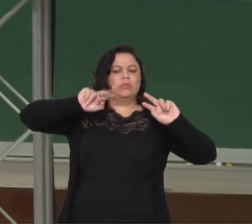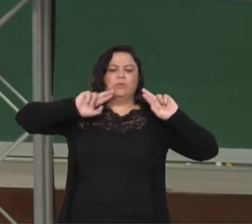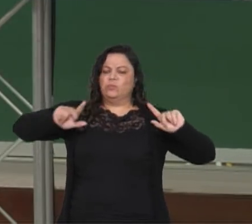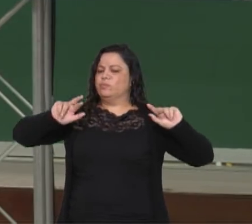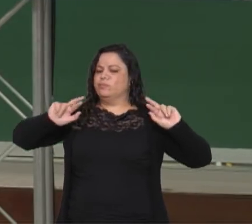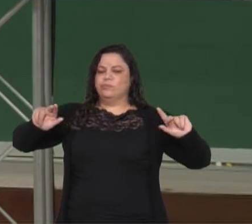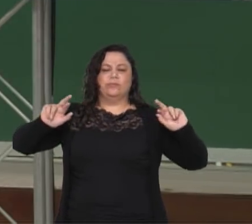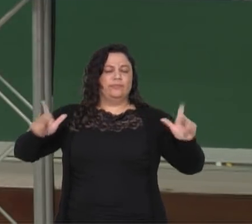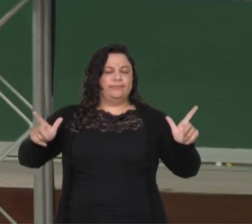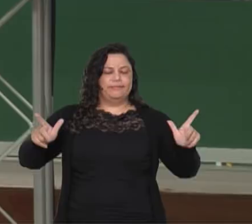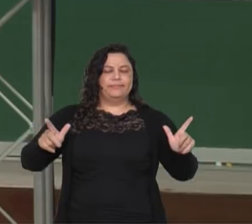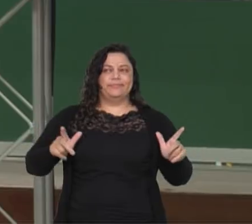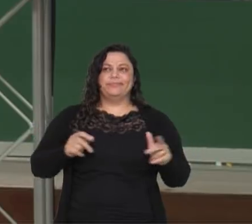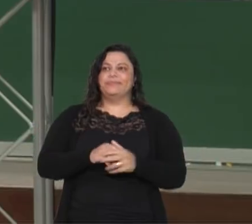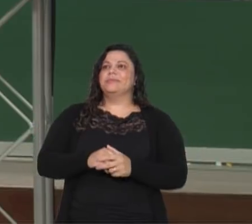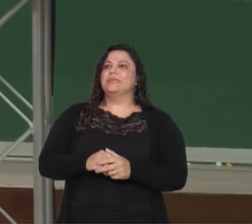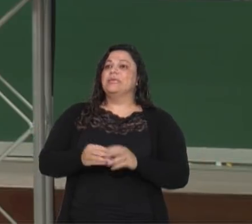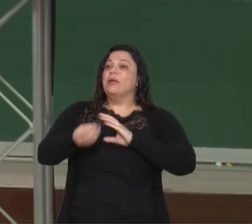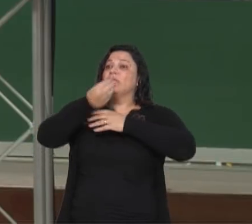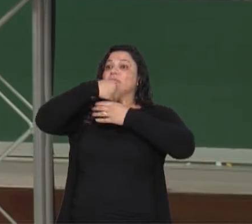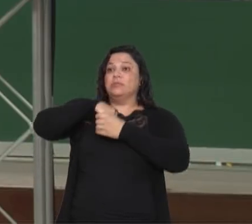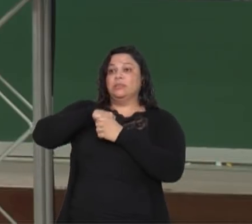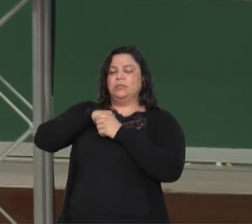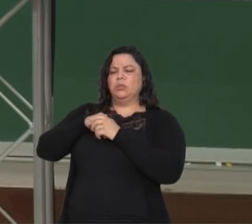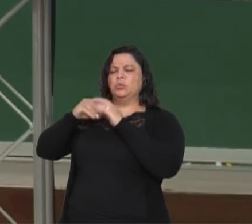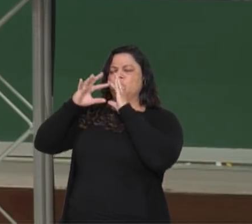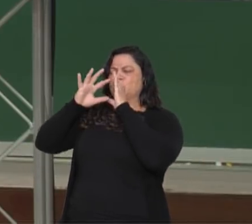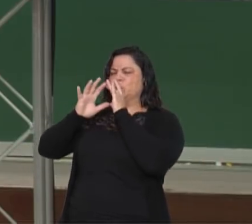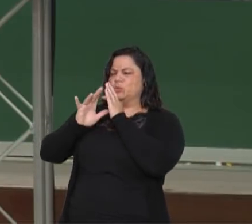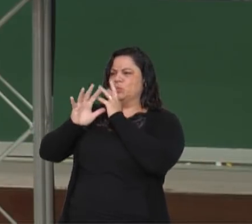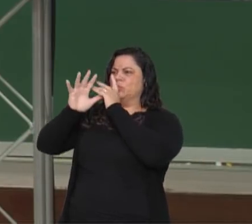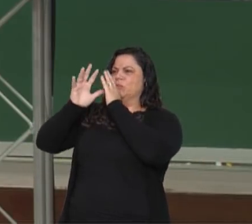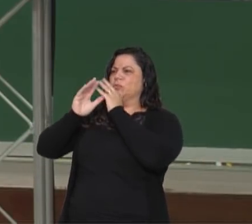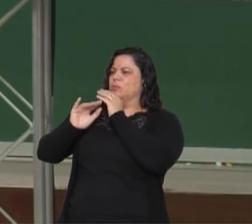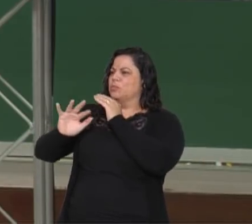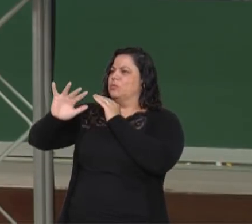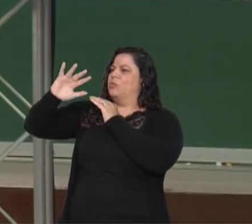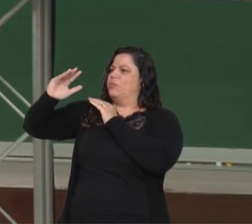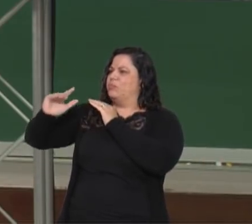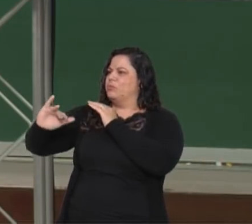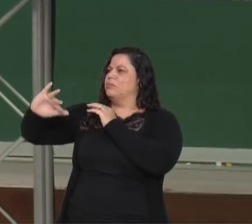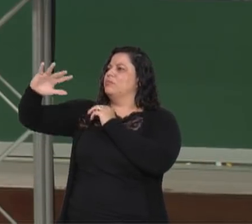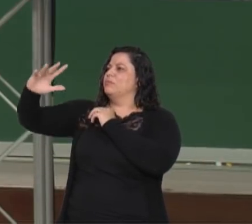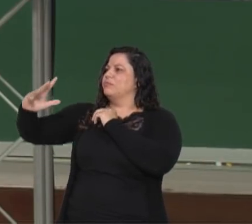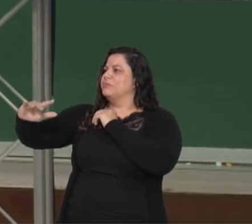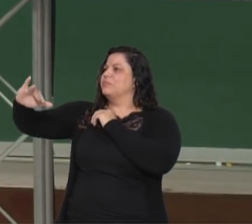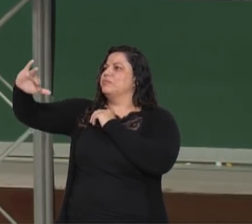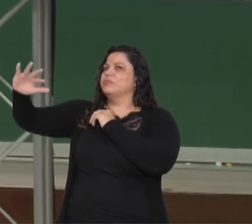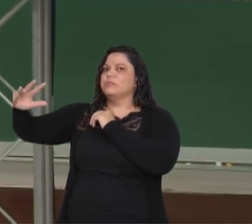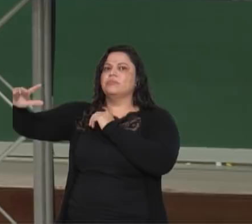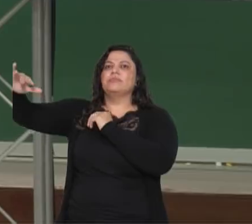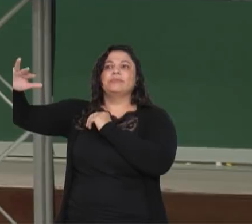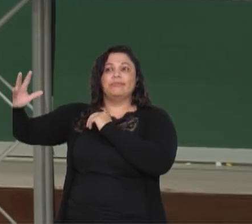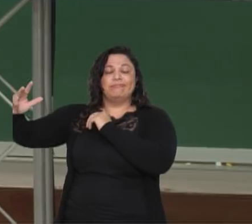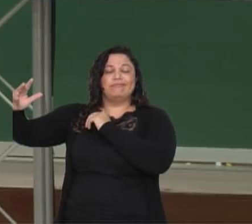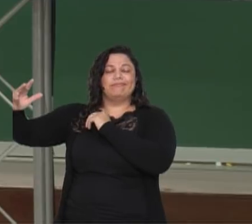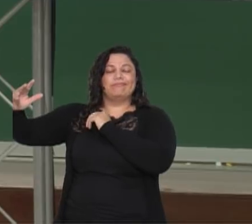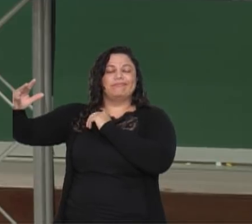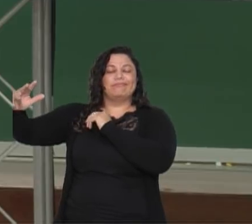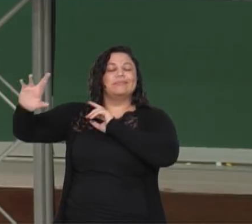porque dentro desse som, dessa onda sonora, existem diversos outros sons que vão